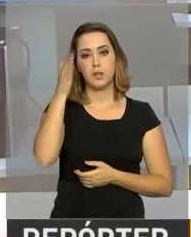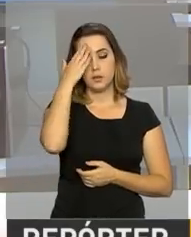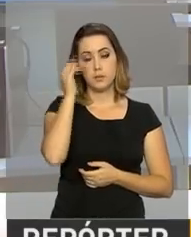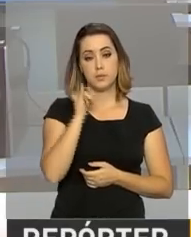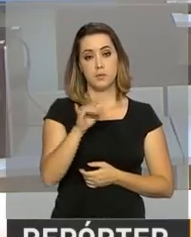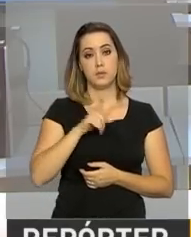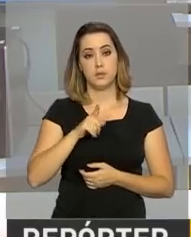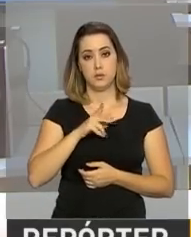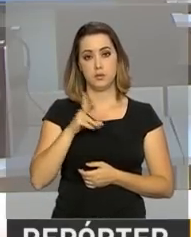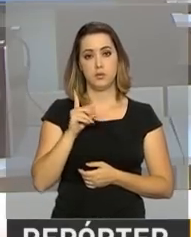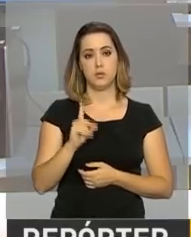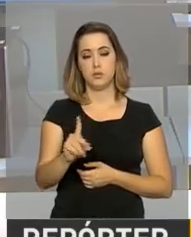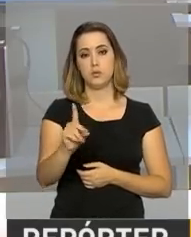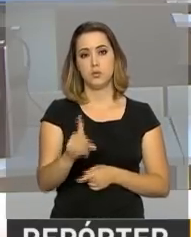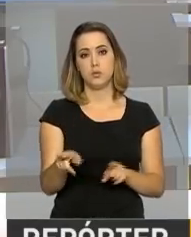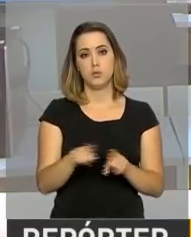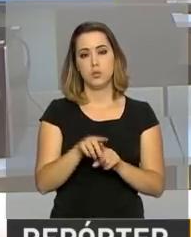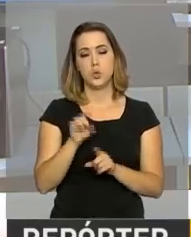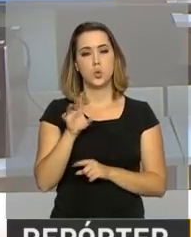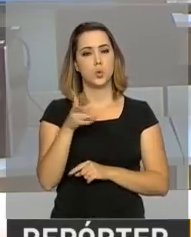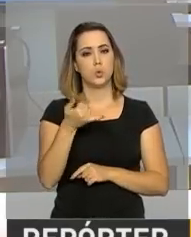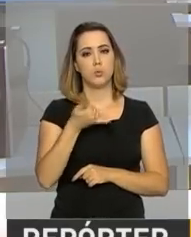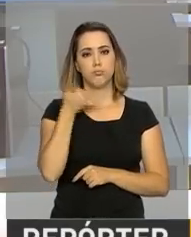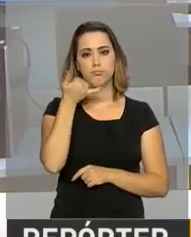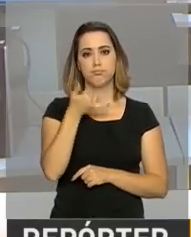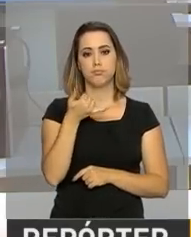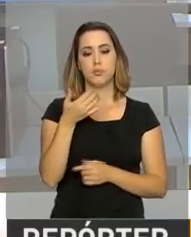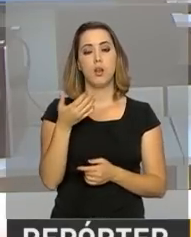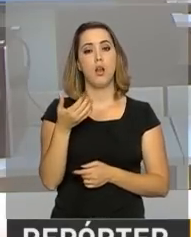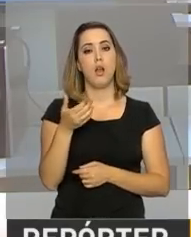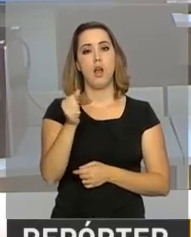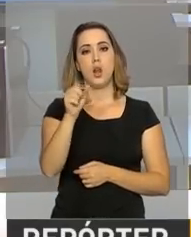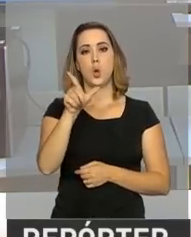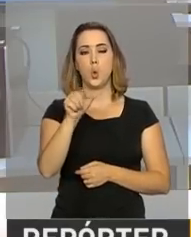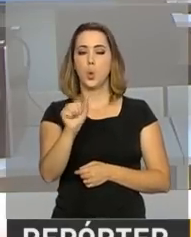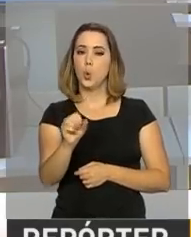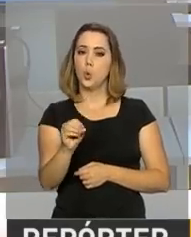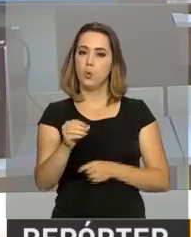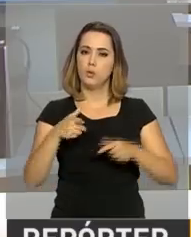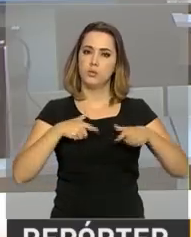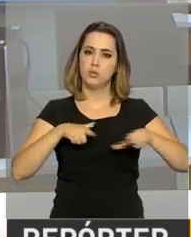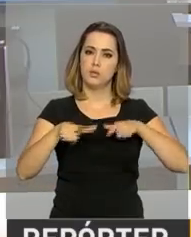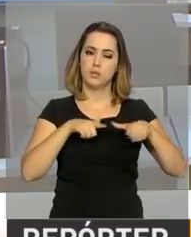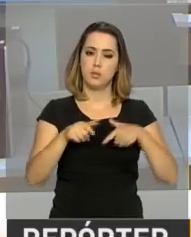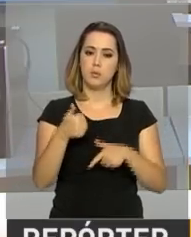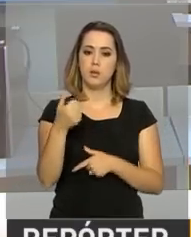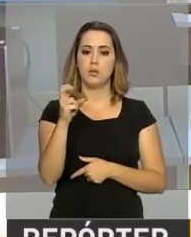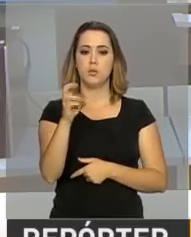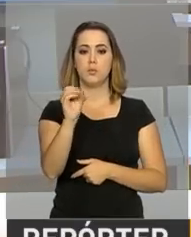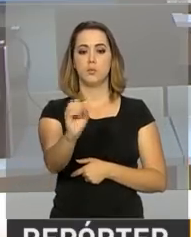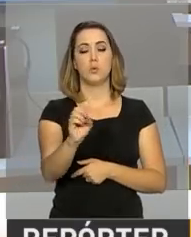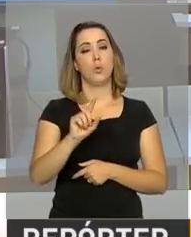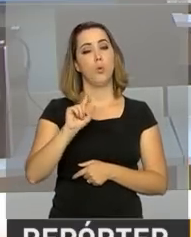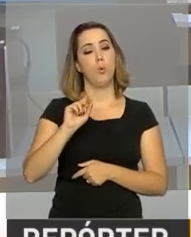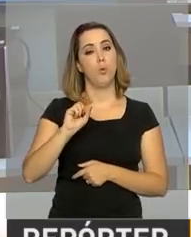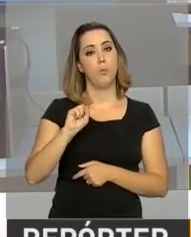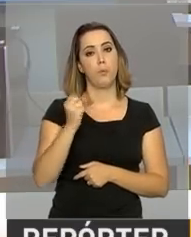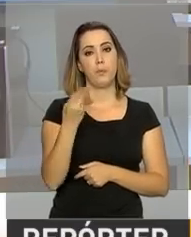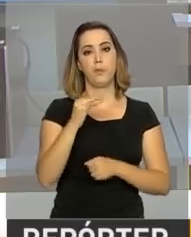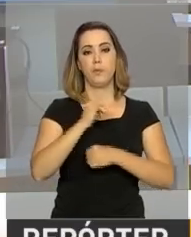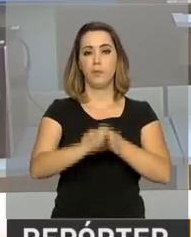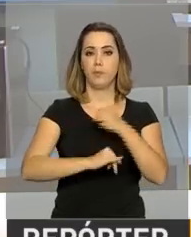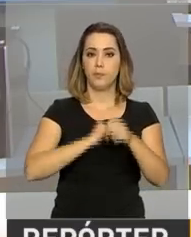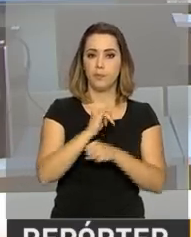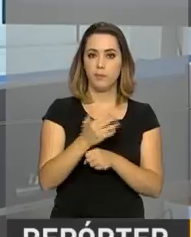você tem direito ao abono salarial, basta ligar para a Central Alô Trabalho no número 158 ou acessar o site do Ministério